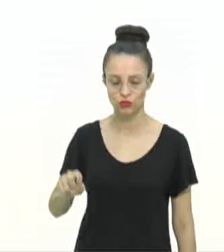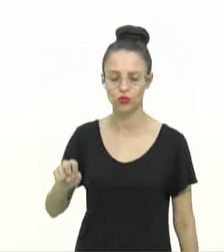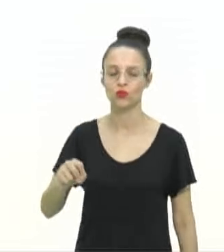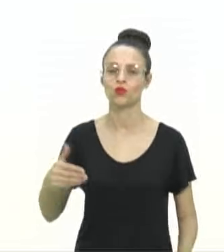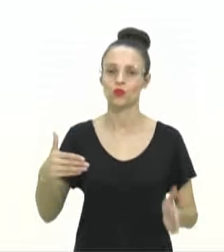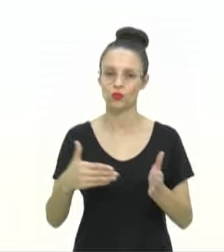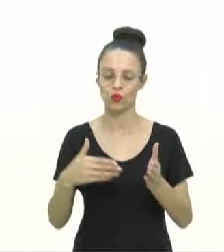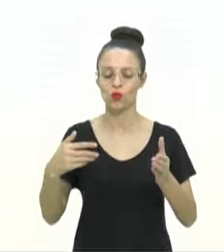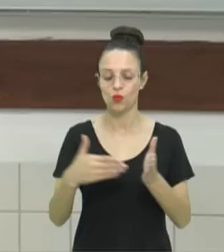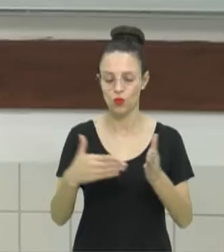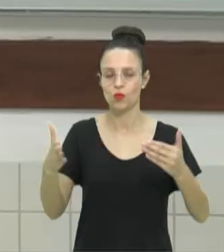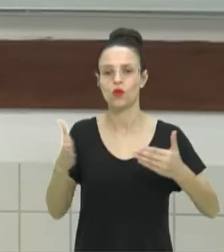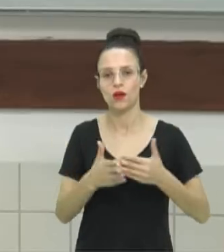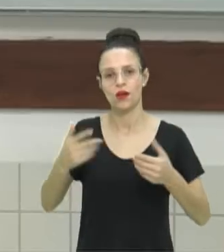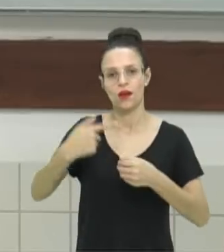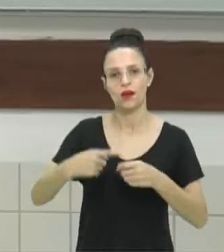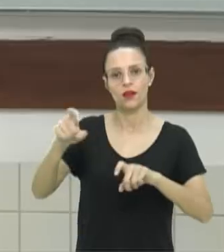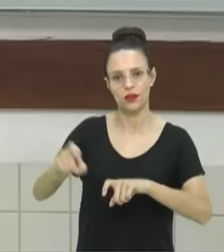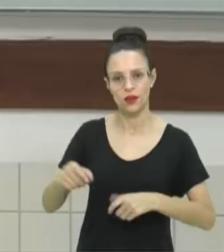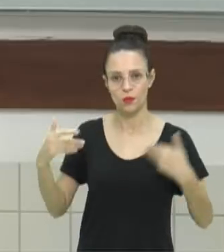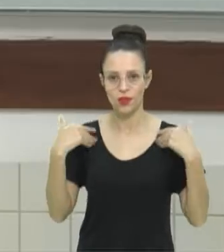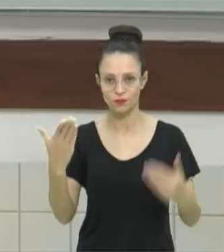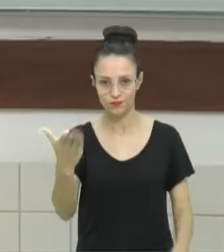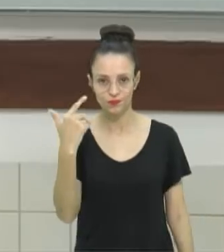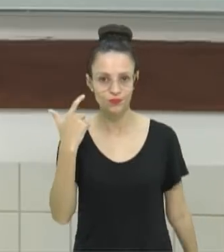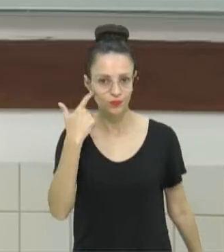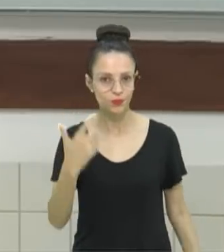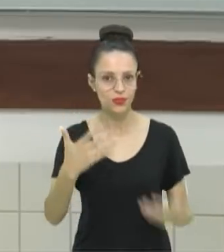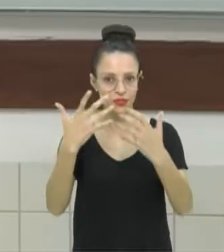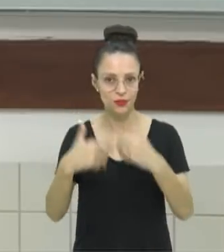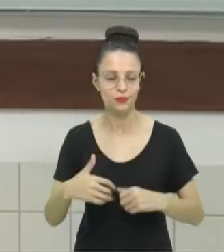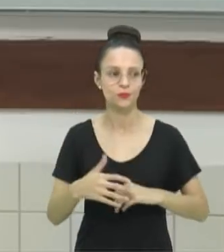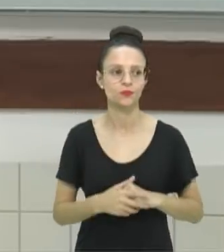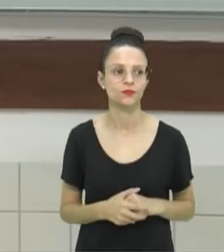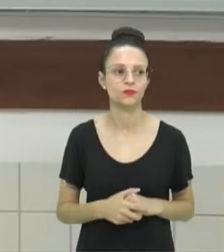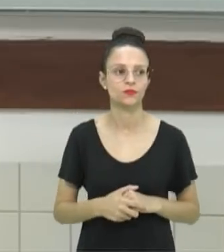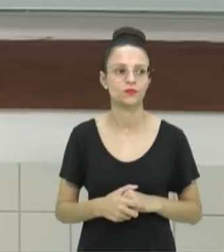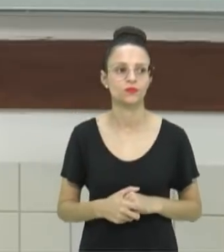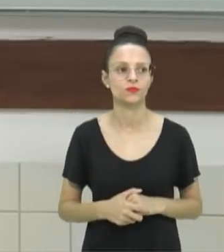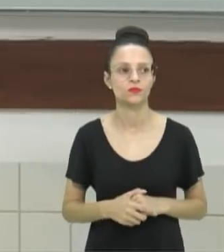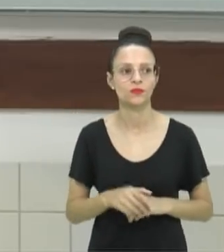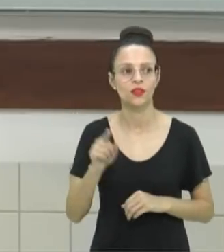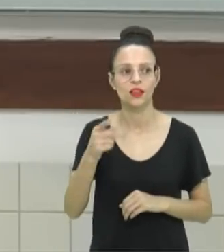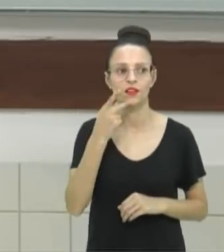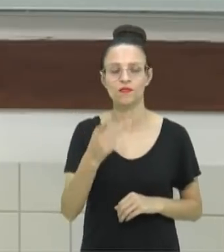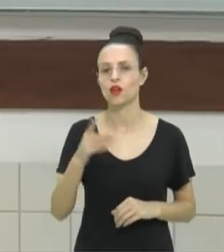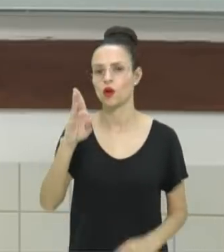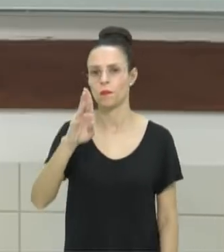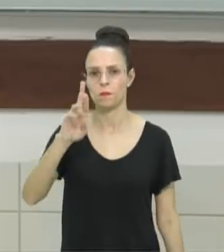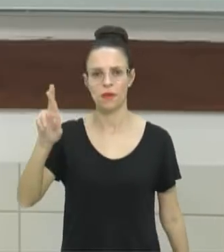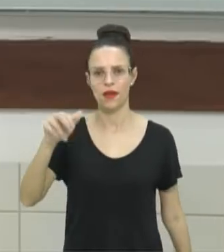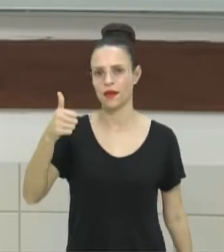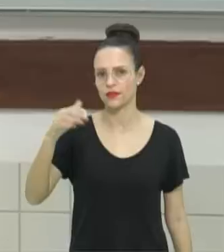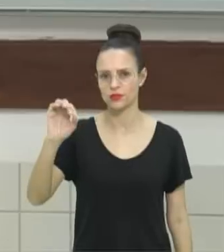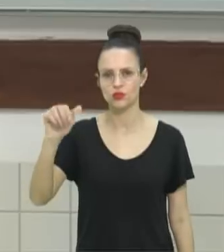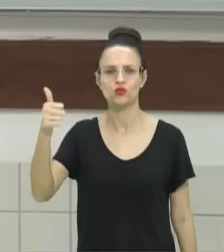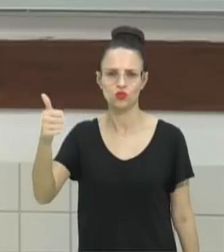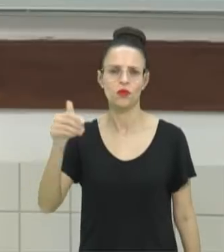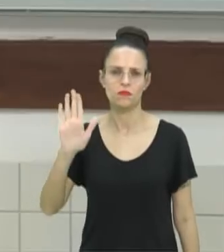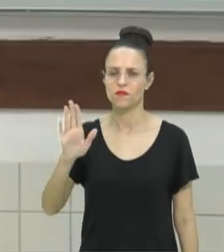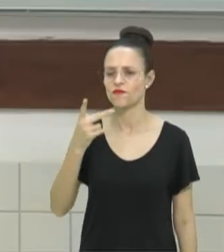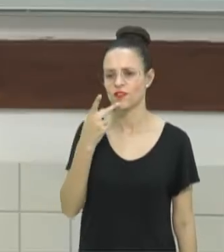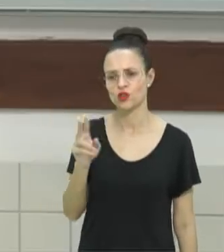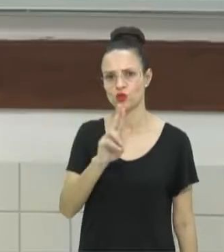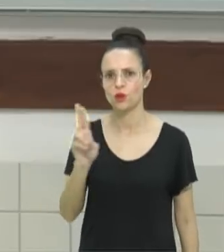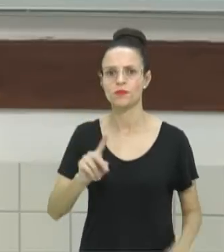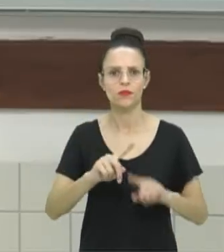Olha só. Vamos pensar um pouquinho comigo. Ele tinha falado da BR-101, ele nem citou o nome, mas ele disse